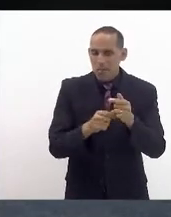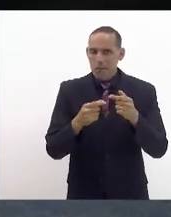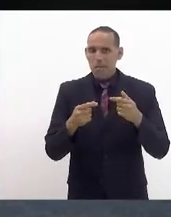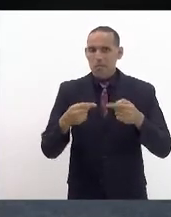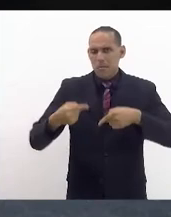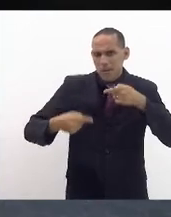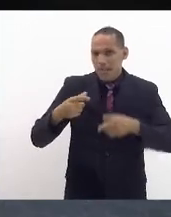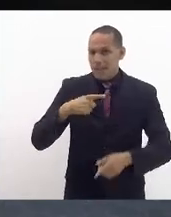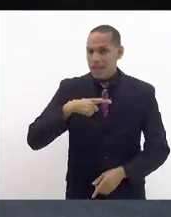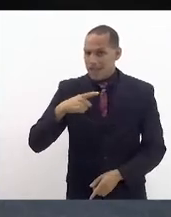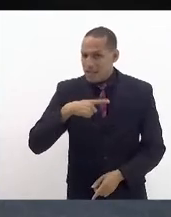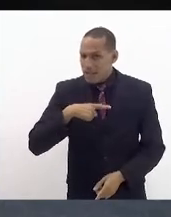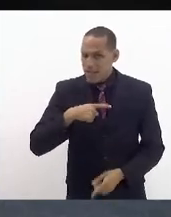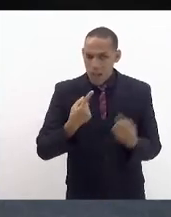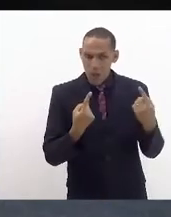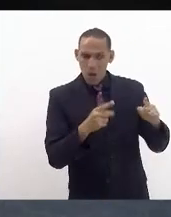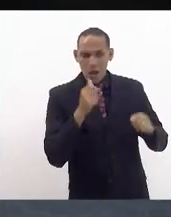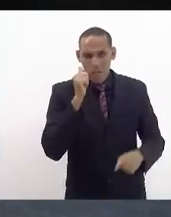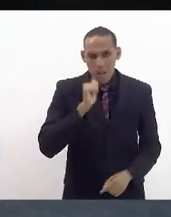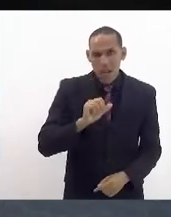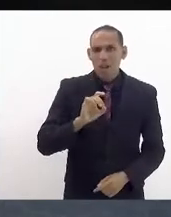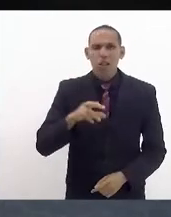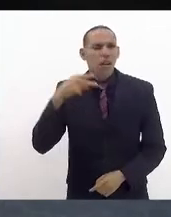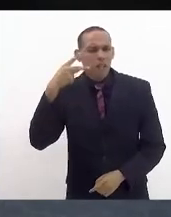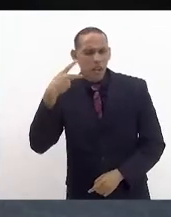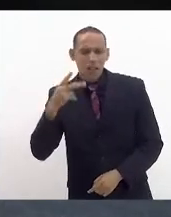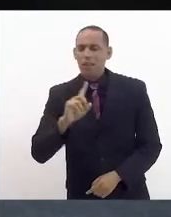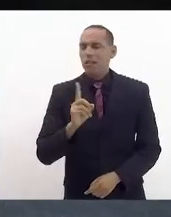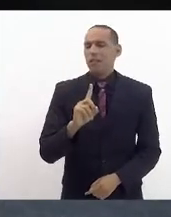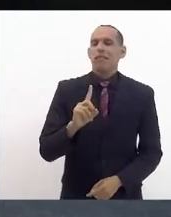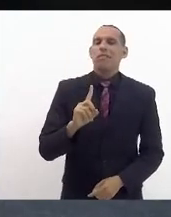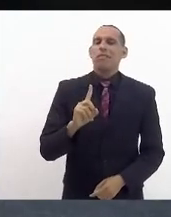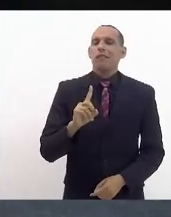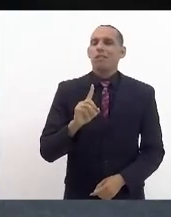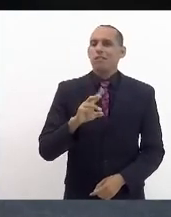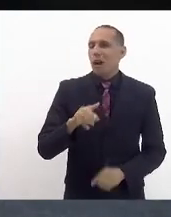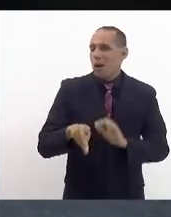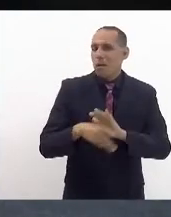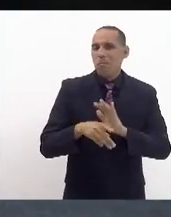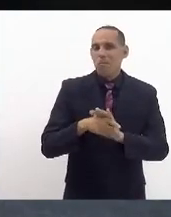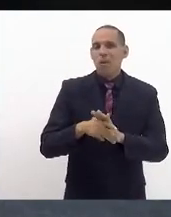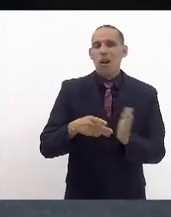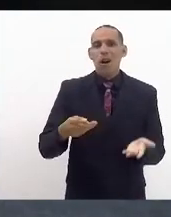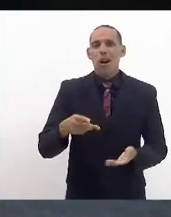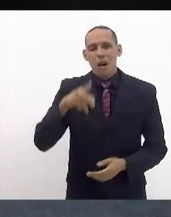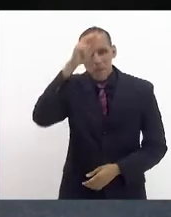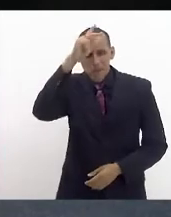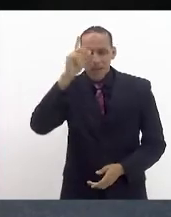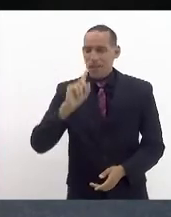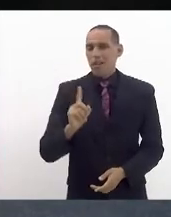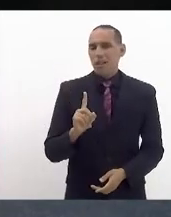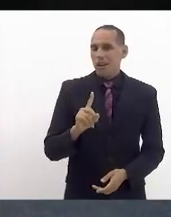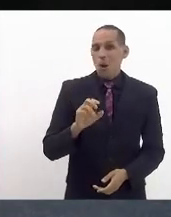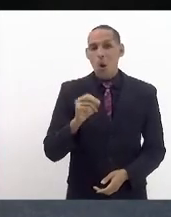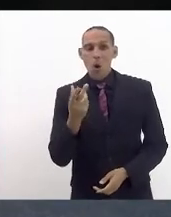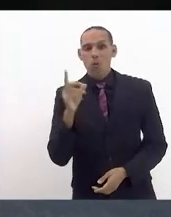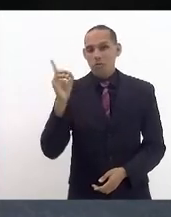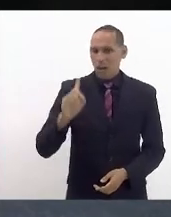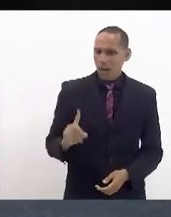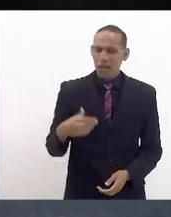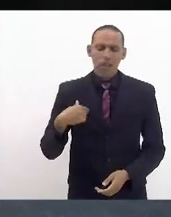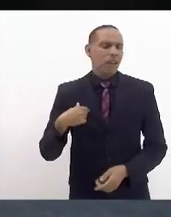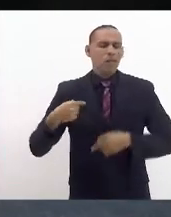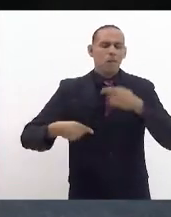mulheres existe, não é só a vereadora, vereadora de Mesquita, ou a Dani, que eu também não vou entrar